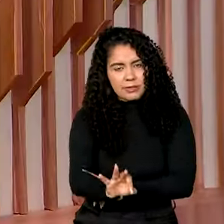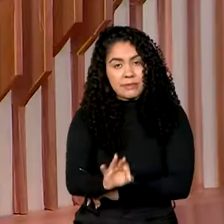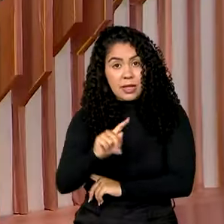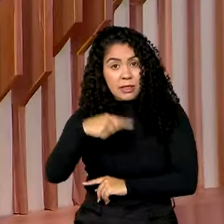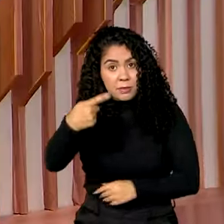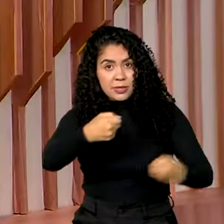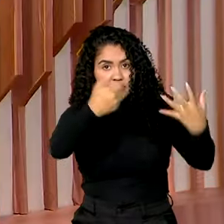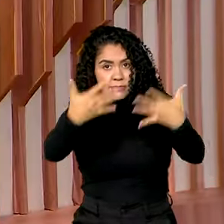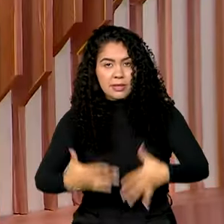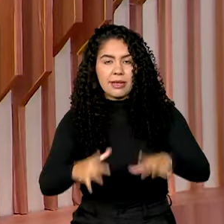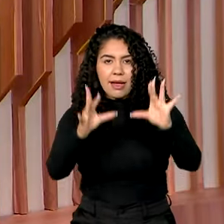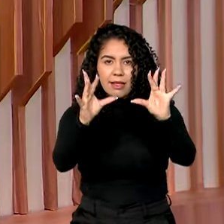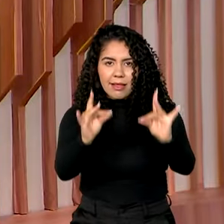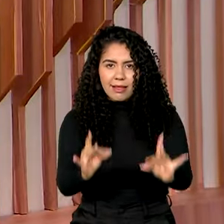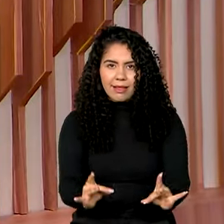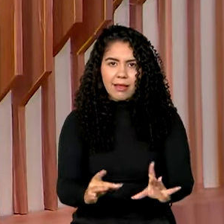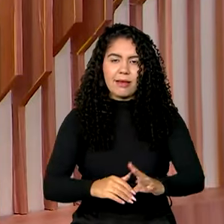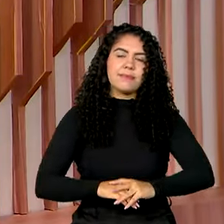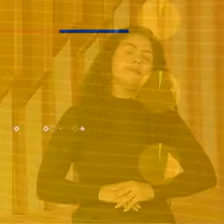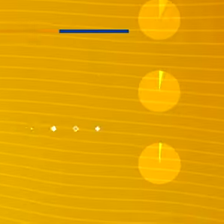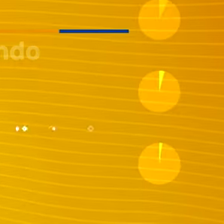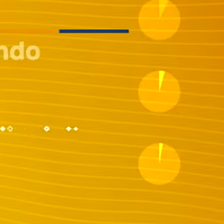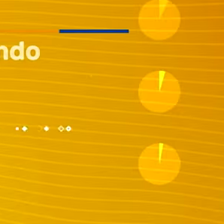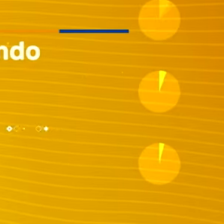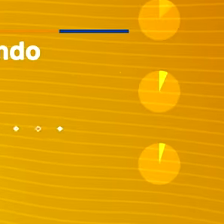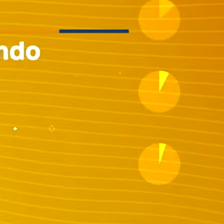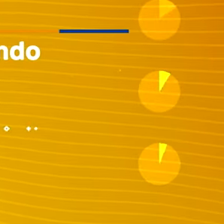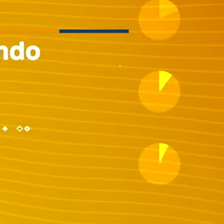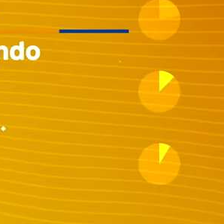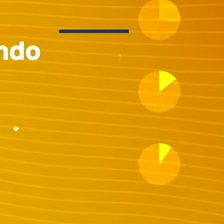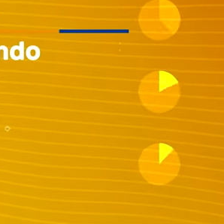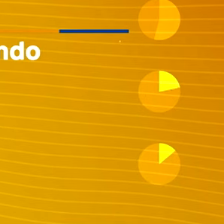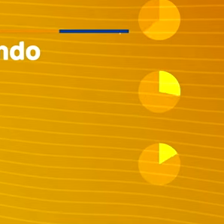Os detalhes você confere já já.